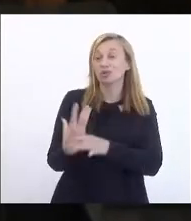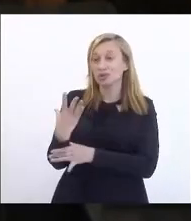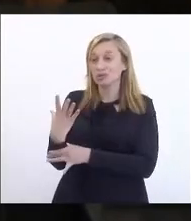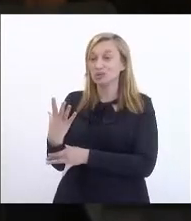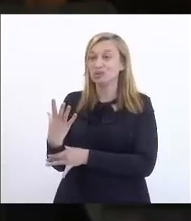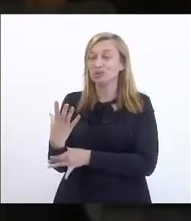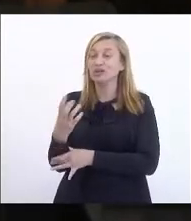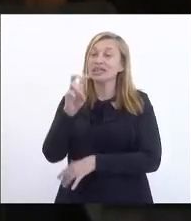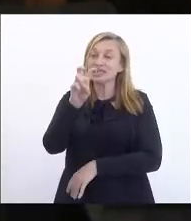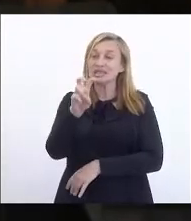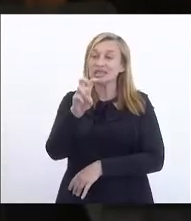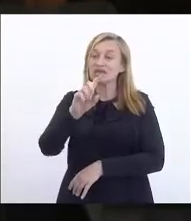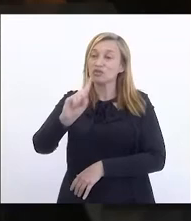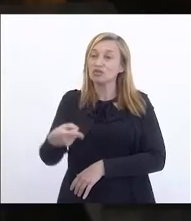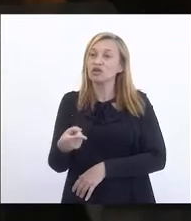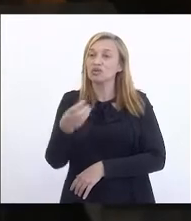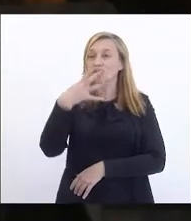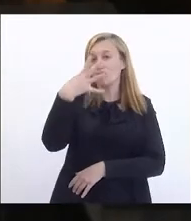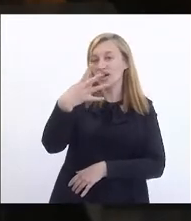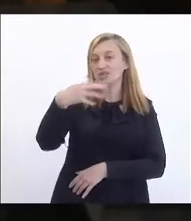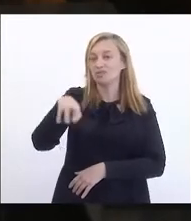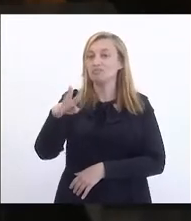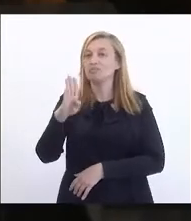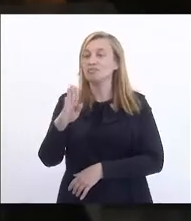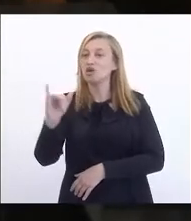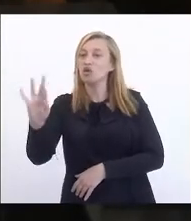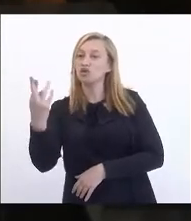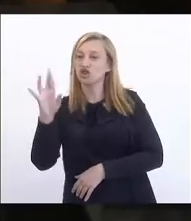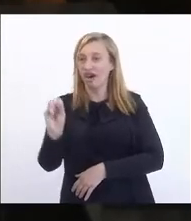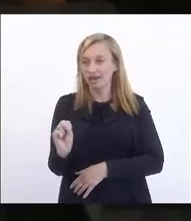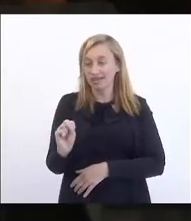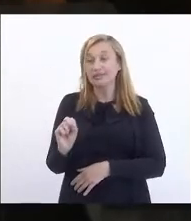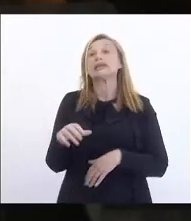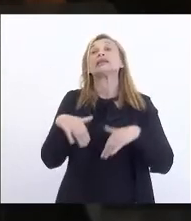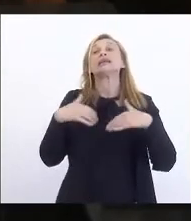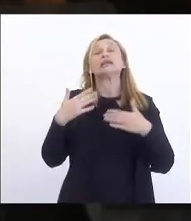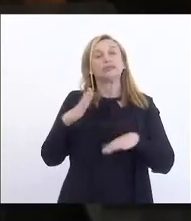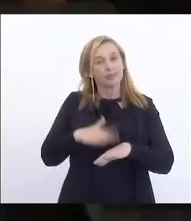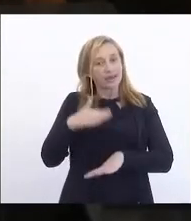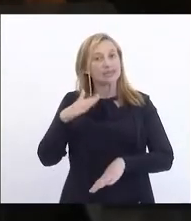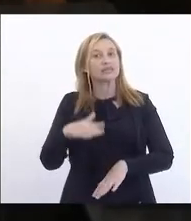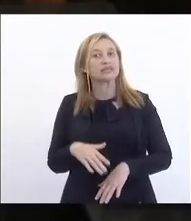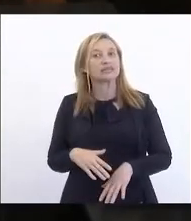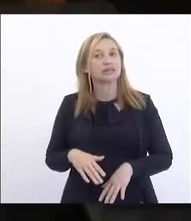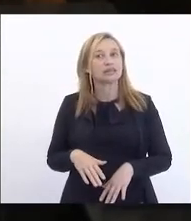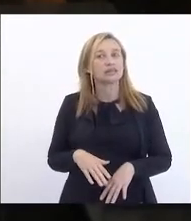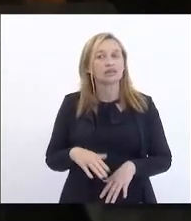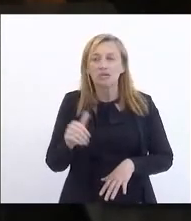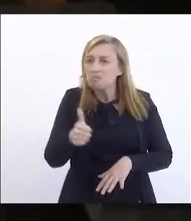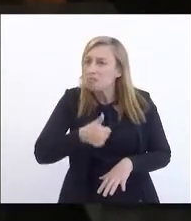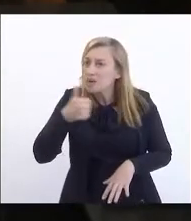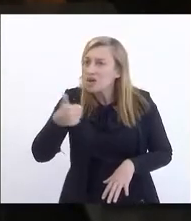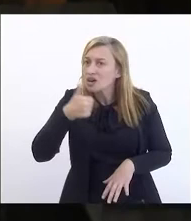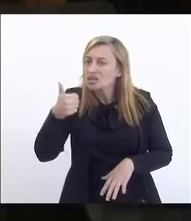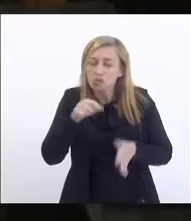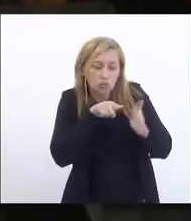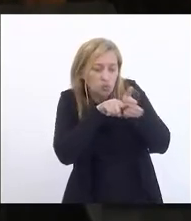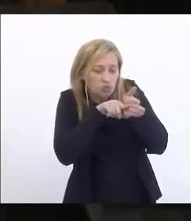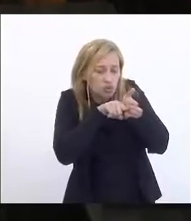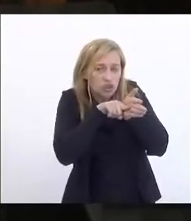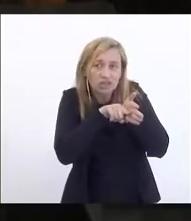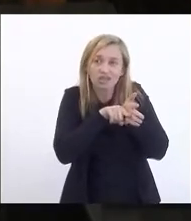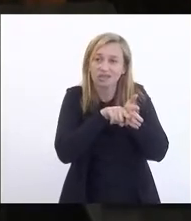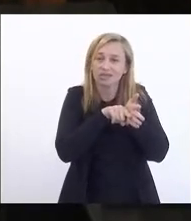cinco vírgula quatro bilhões de reais. Ainda mais, com a melhoria da fiscalização,